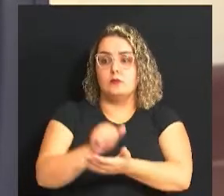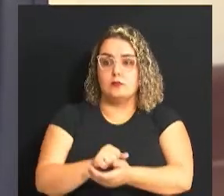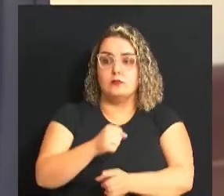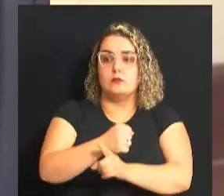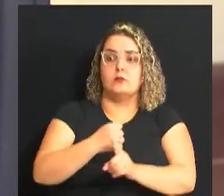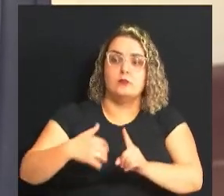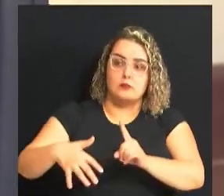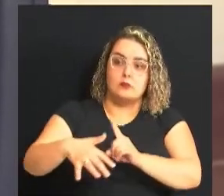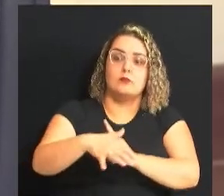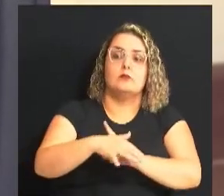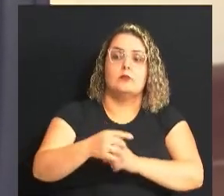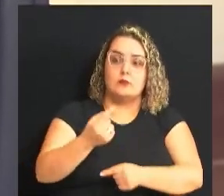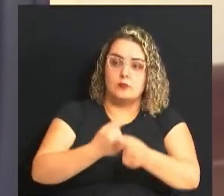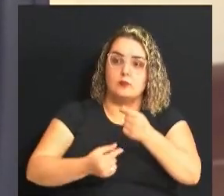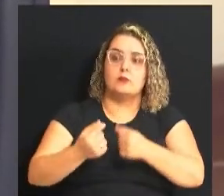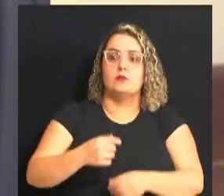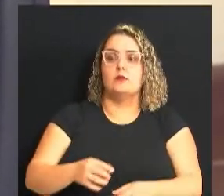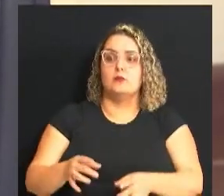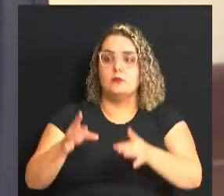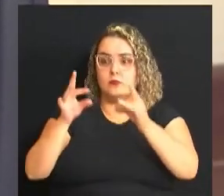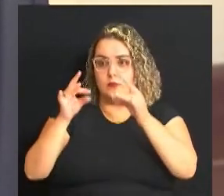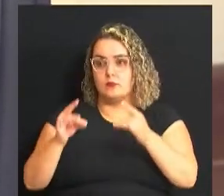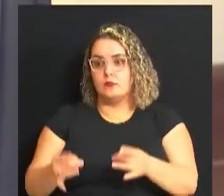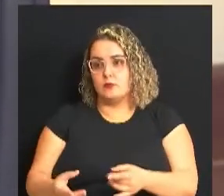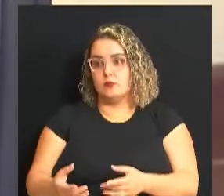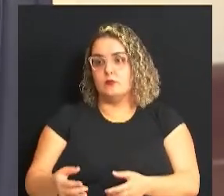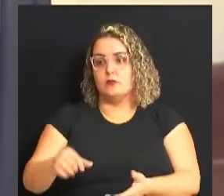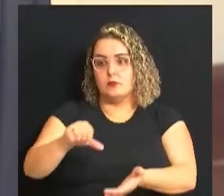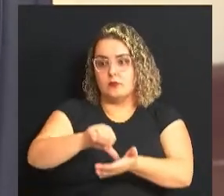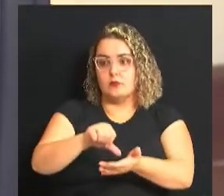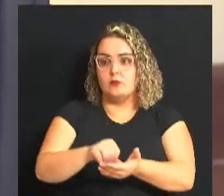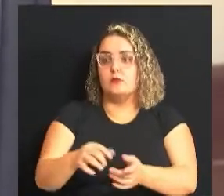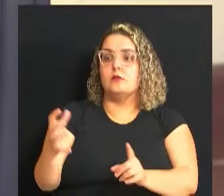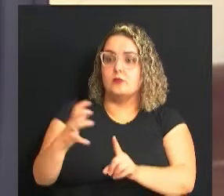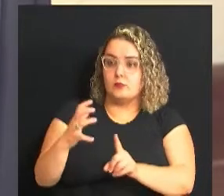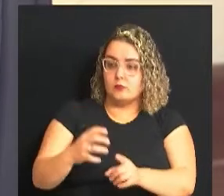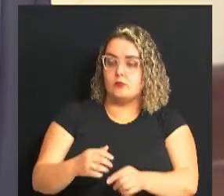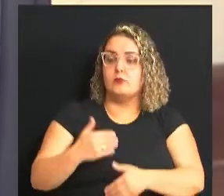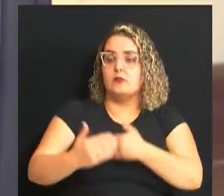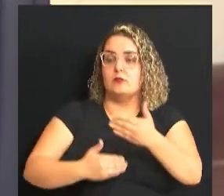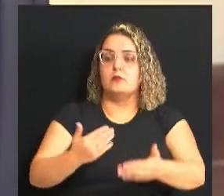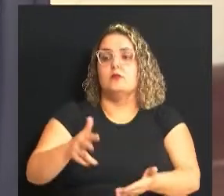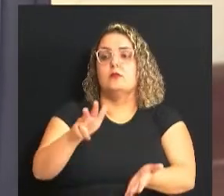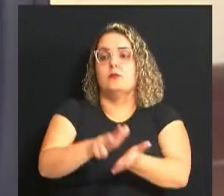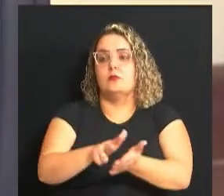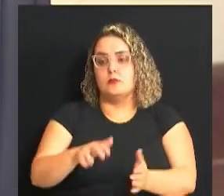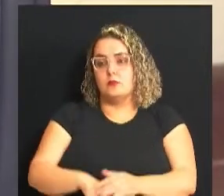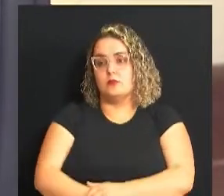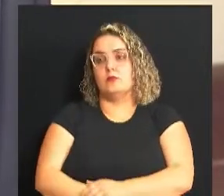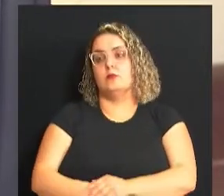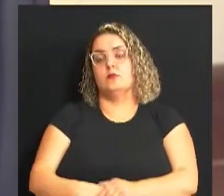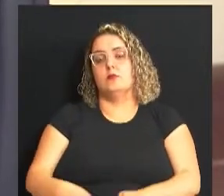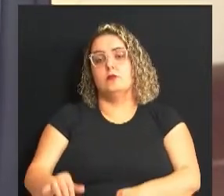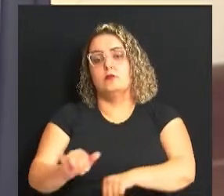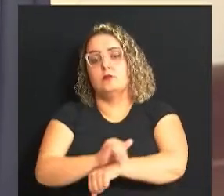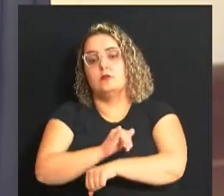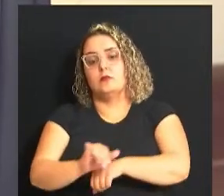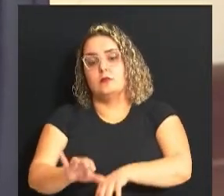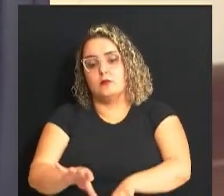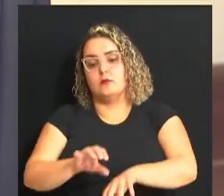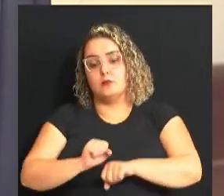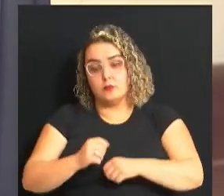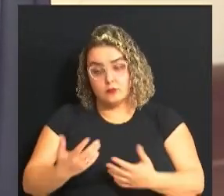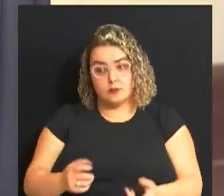nós classificamos esse núcleo. Isso vai impactar no processo da regularização, os instrumentos que você pode adotar e quem